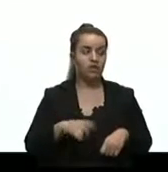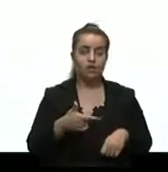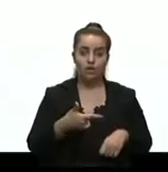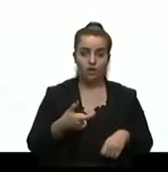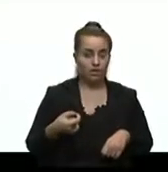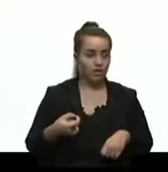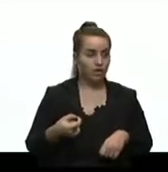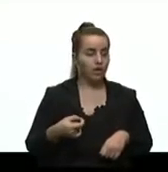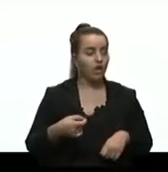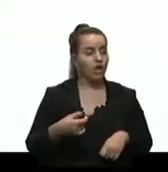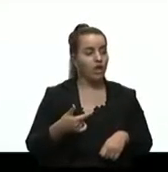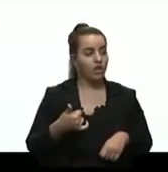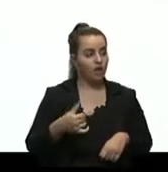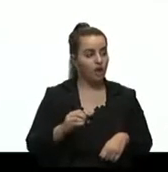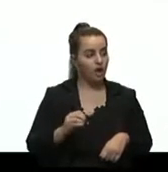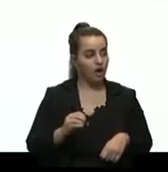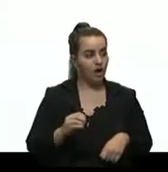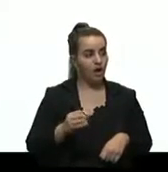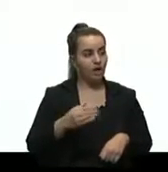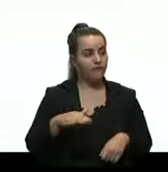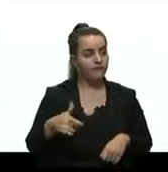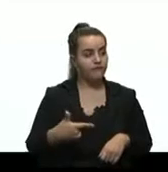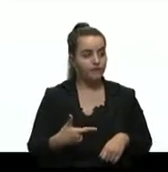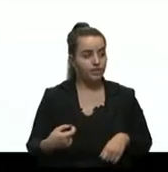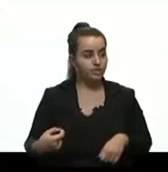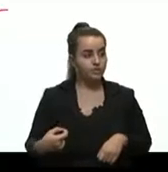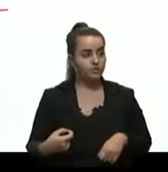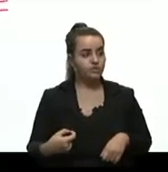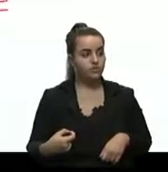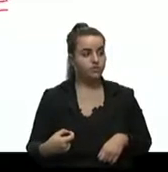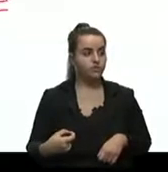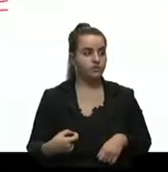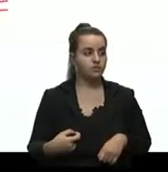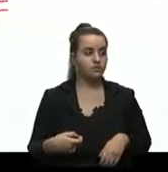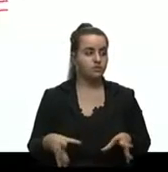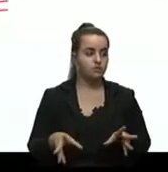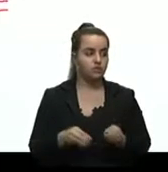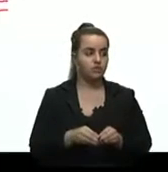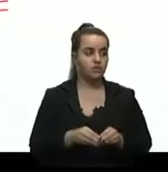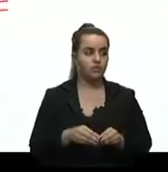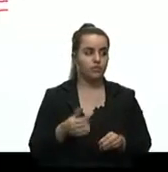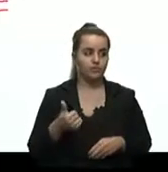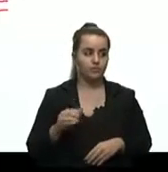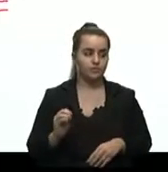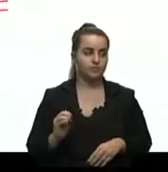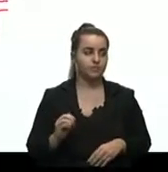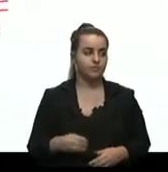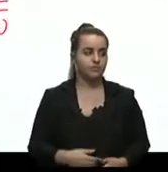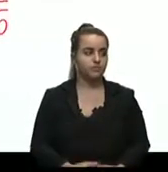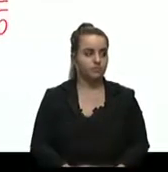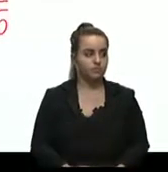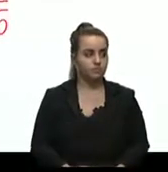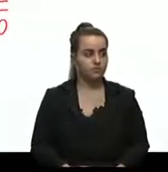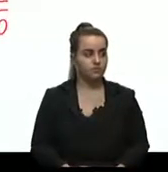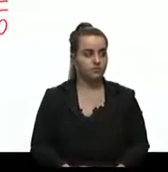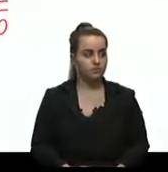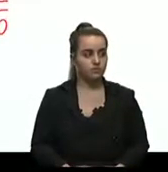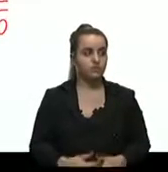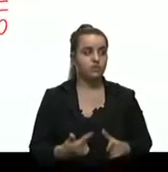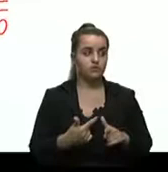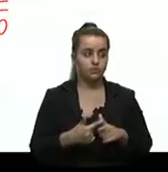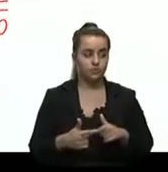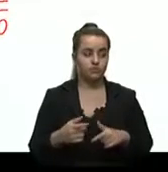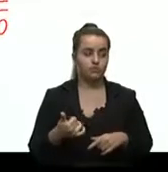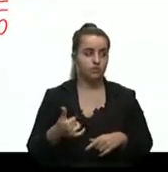20. 10 sobre 20, simplificando por 10, ou seja, dividindo em cima e embaixo